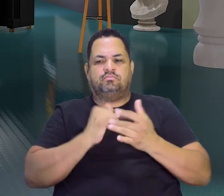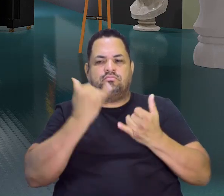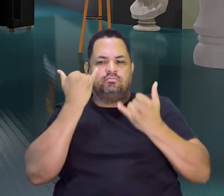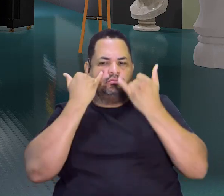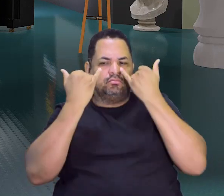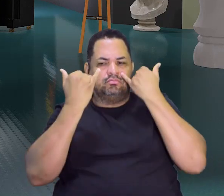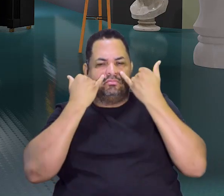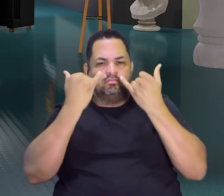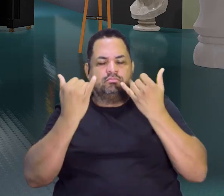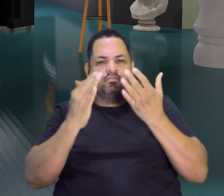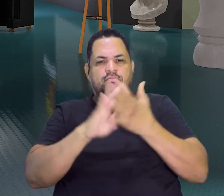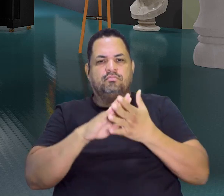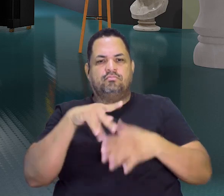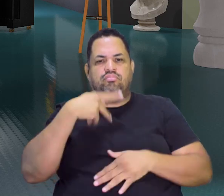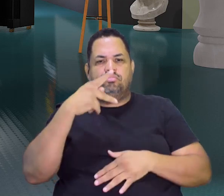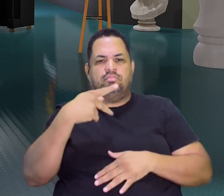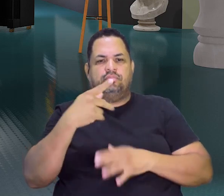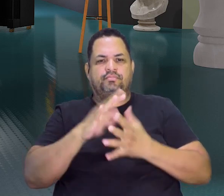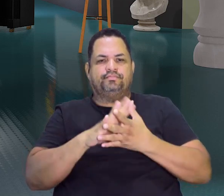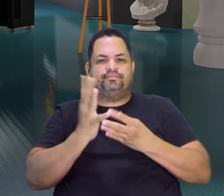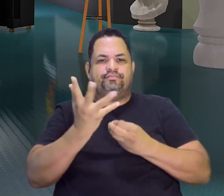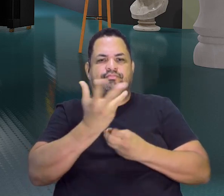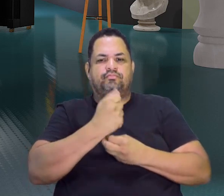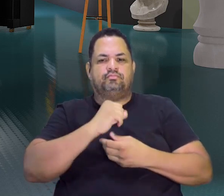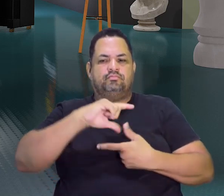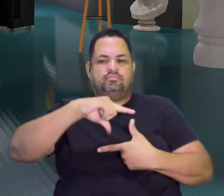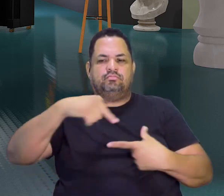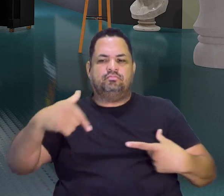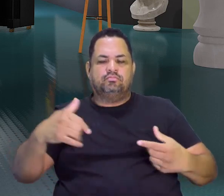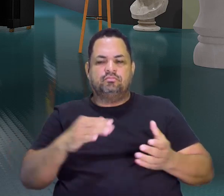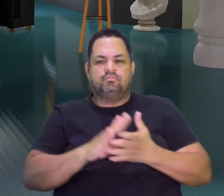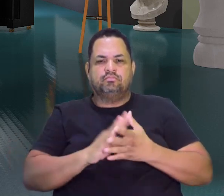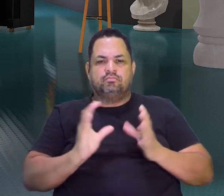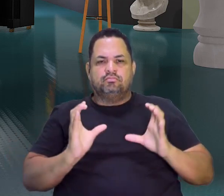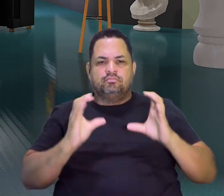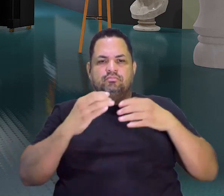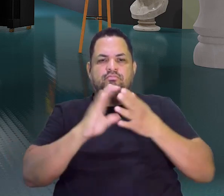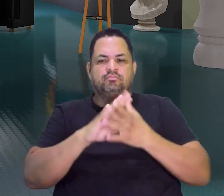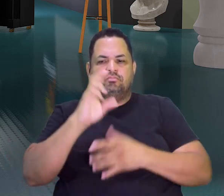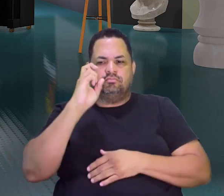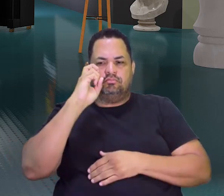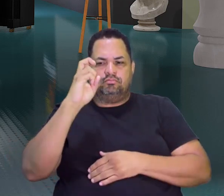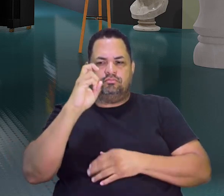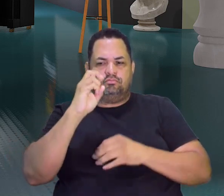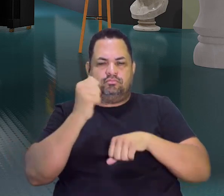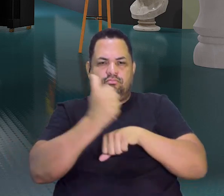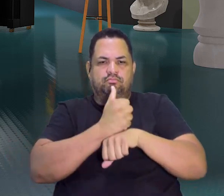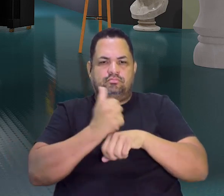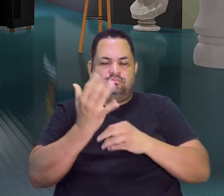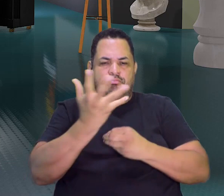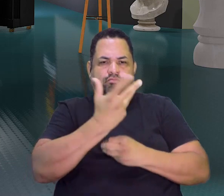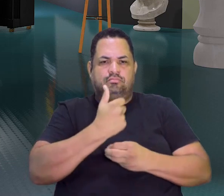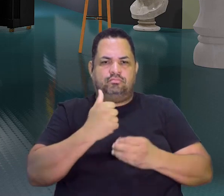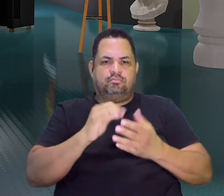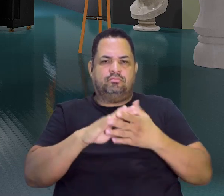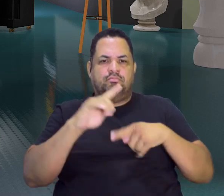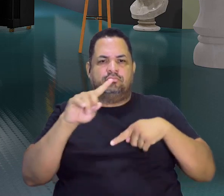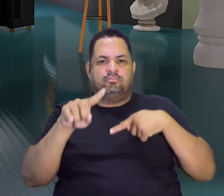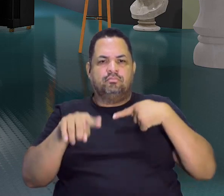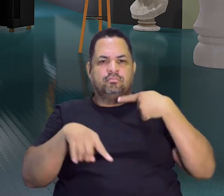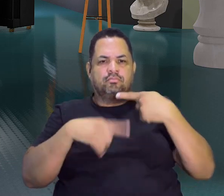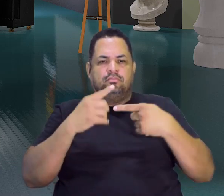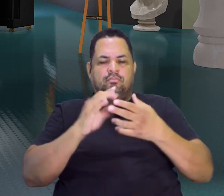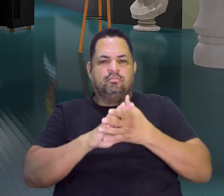informações que nós falamos sobre a arte moderna né sobre o grupo dos cinco e vamos até a